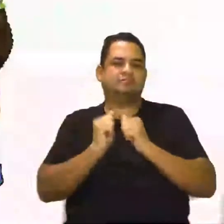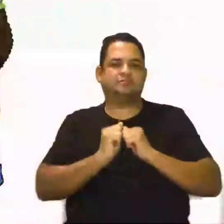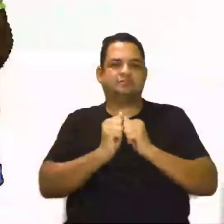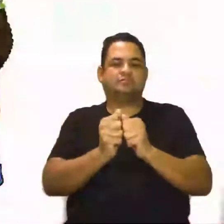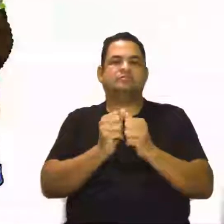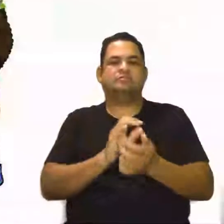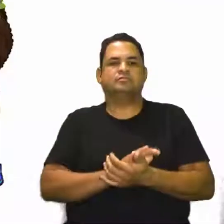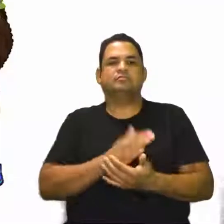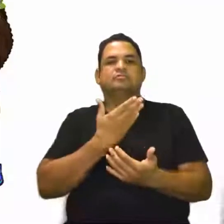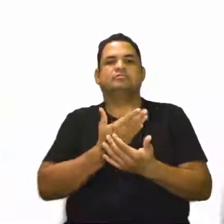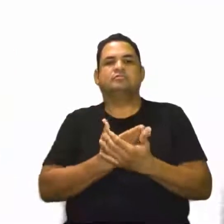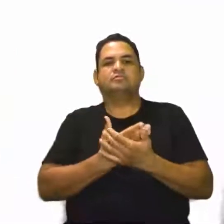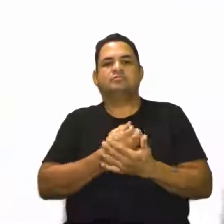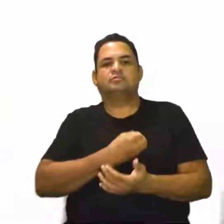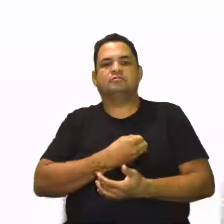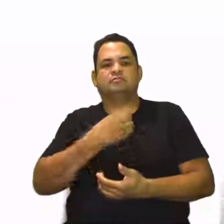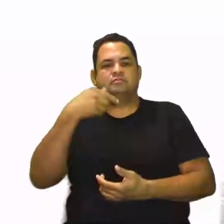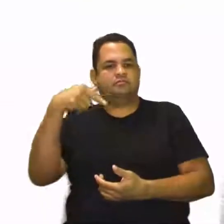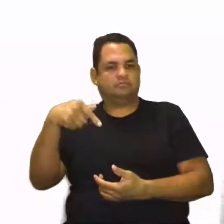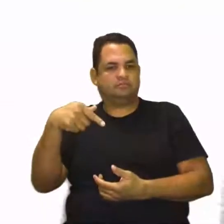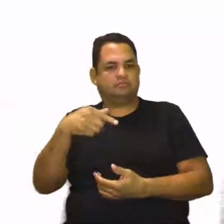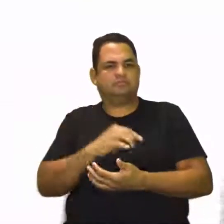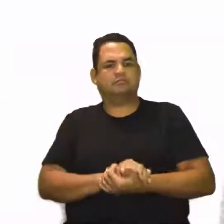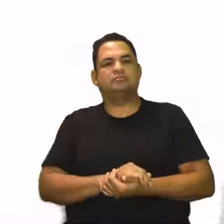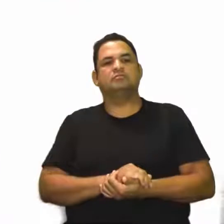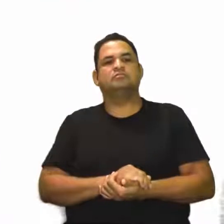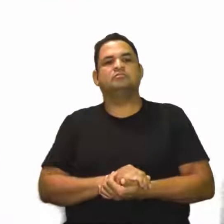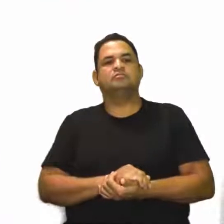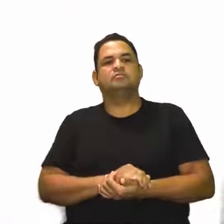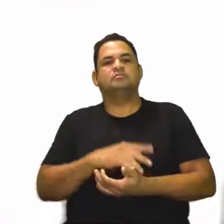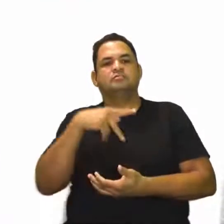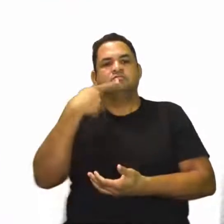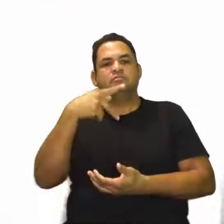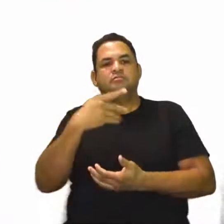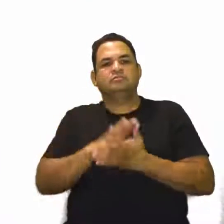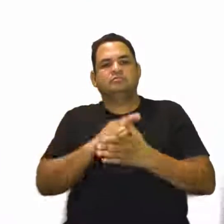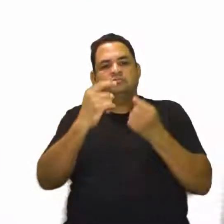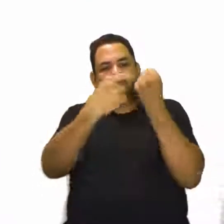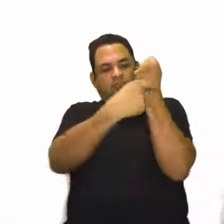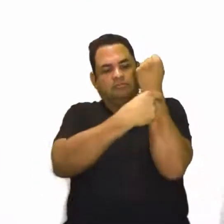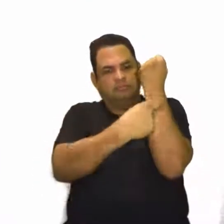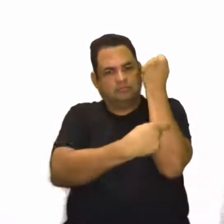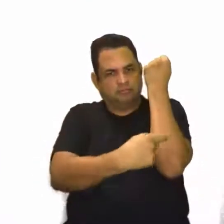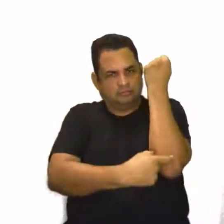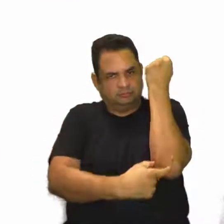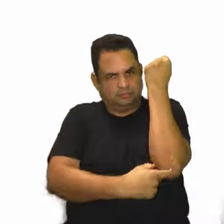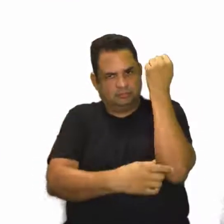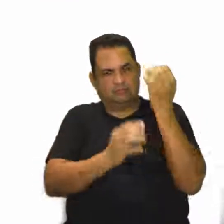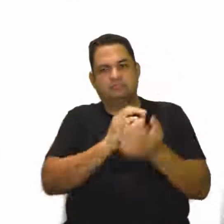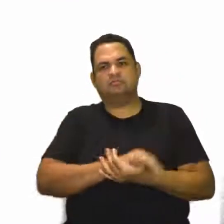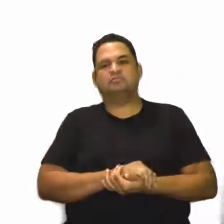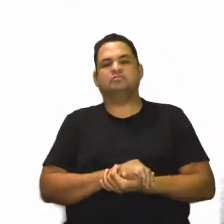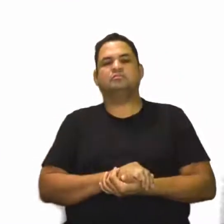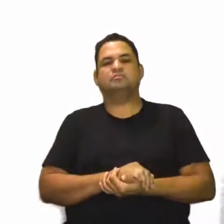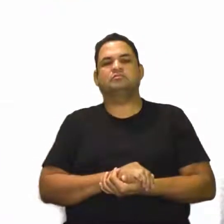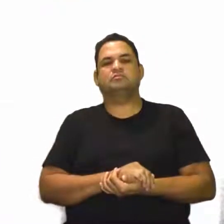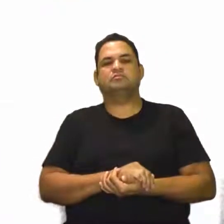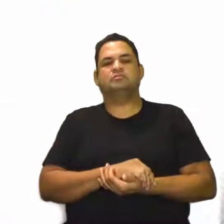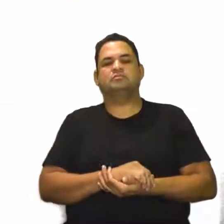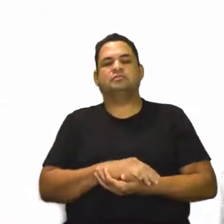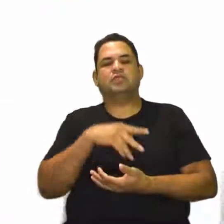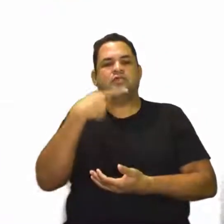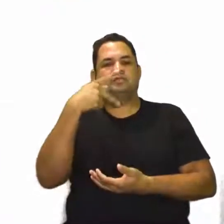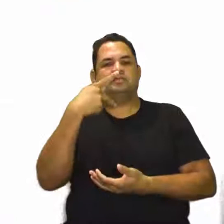aí. Aula 7. O que nós falamos dela, né? Nós falamos sobre a coluna vertebral, não foi, professora Iris? Sim,